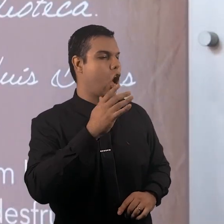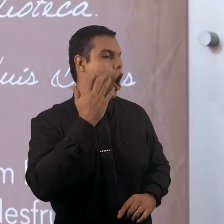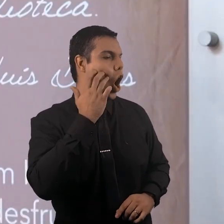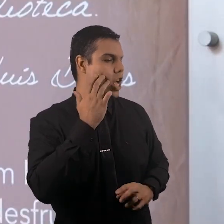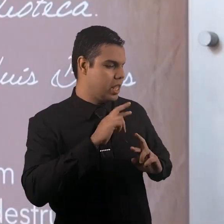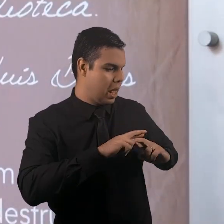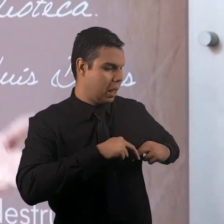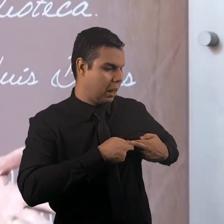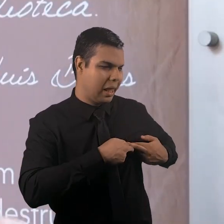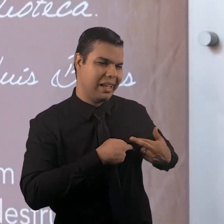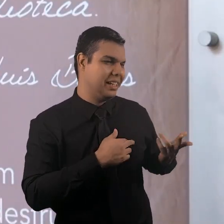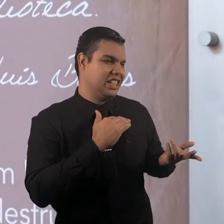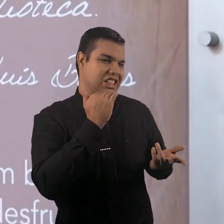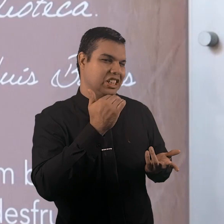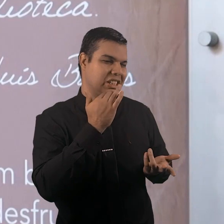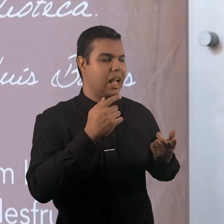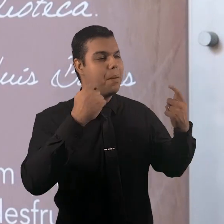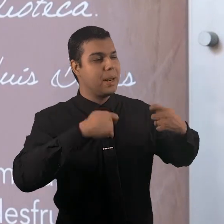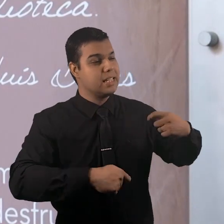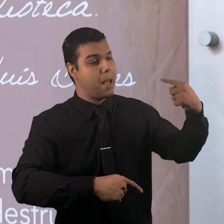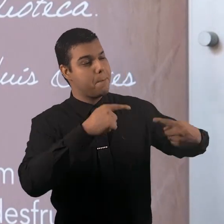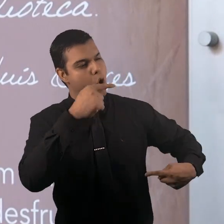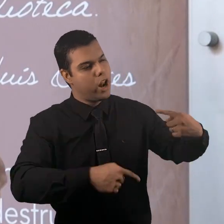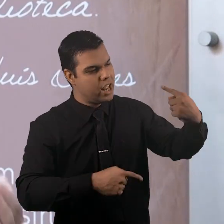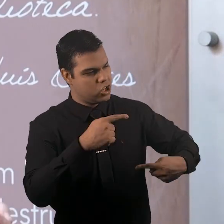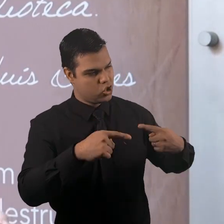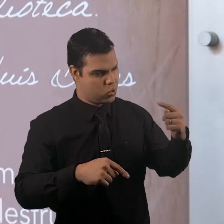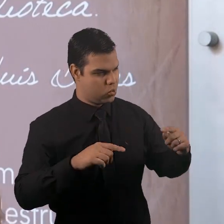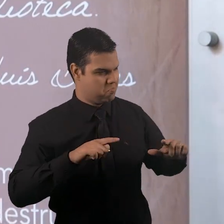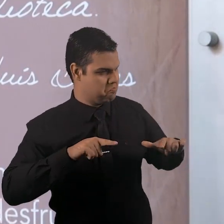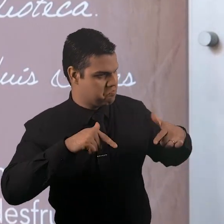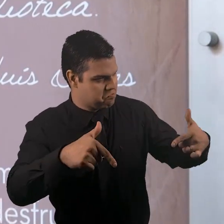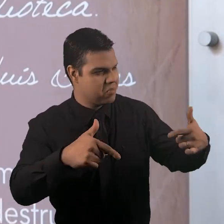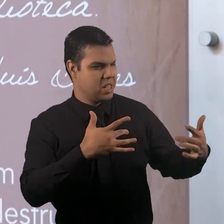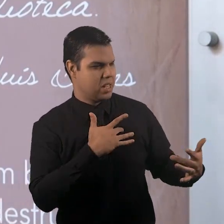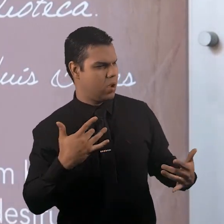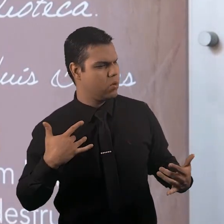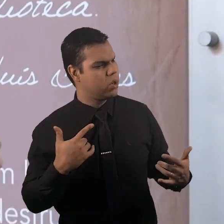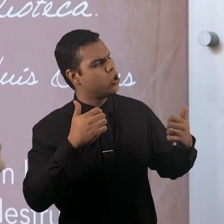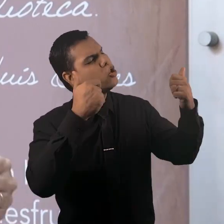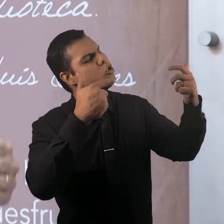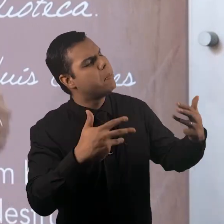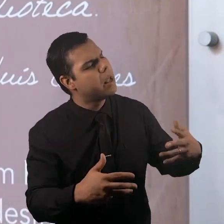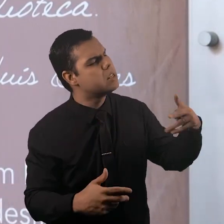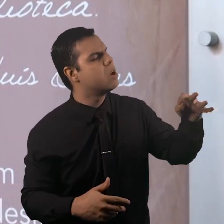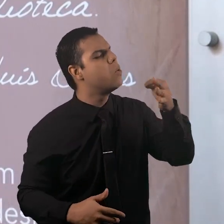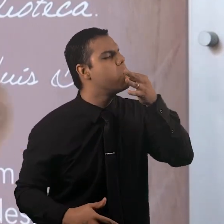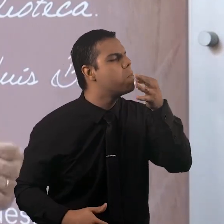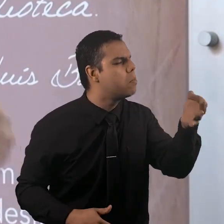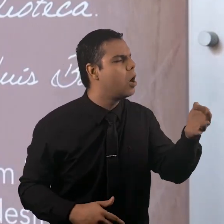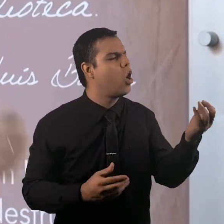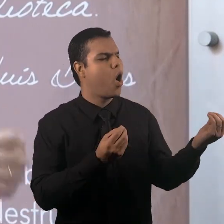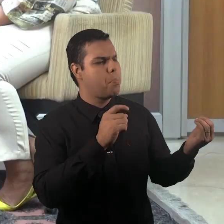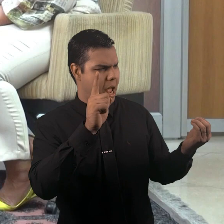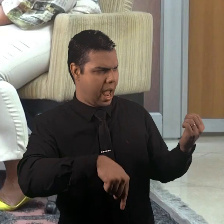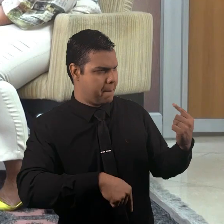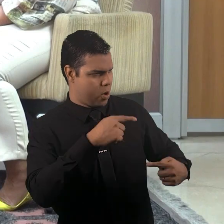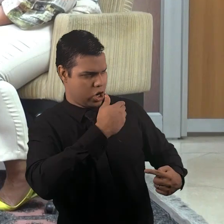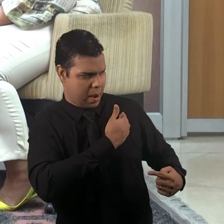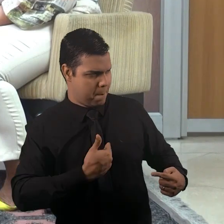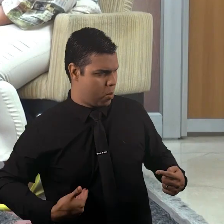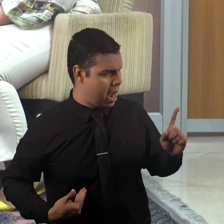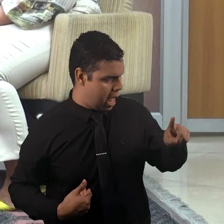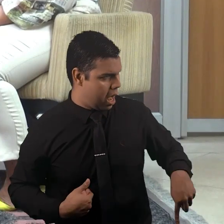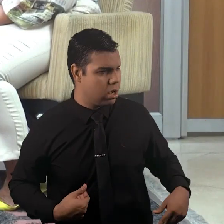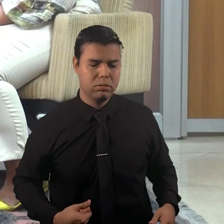tudo resolvido. Você afirma que é preciso ter um ato político de saúde. Fala um pouco sobre essa visão. Quer dizer, é a questão ainda das políticas